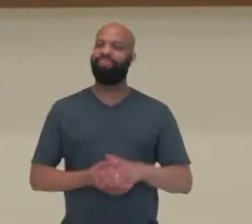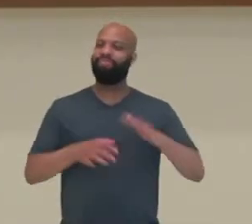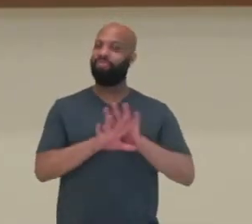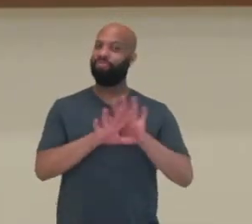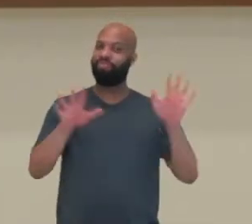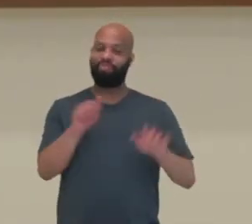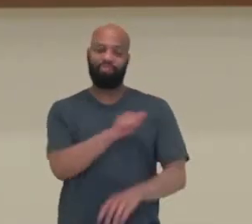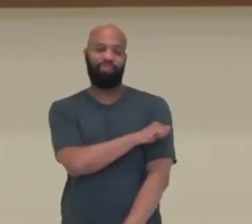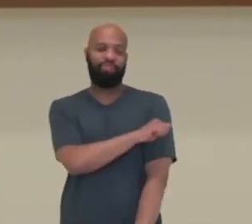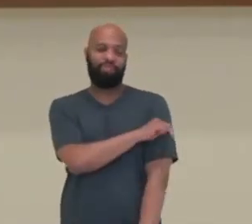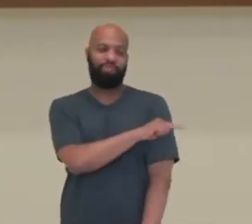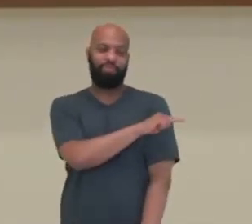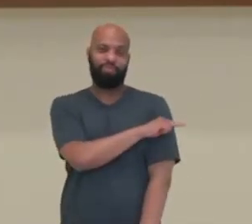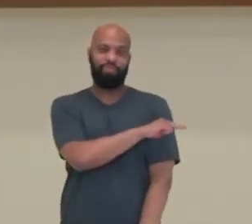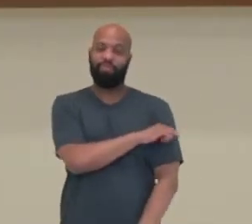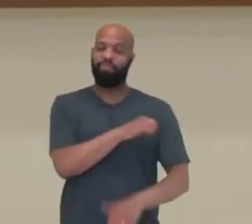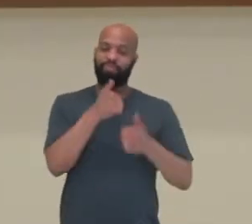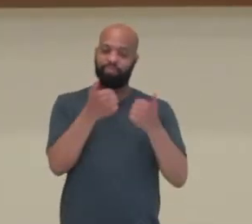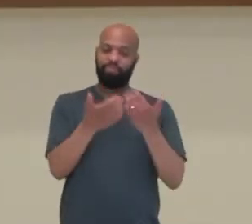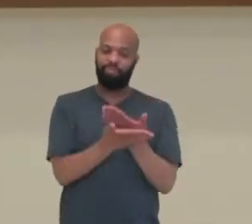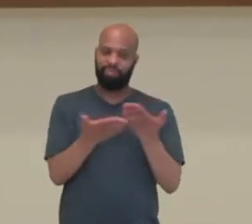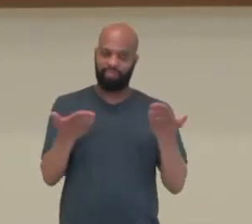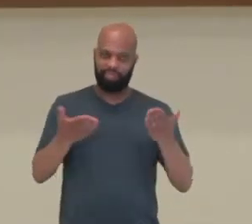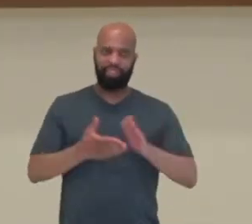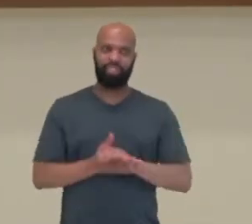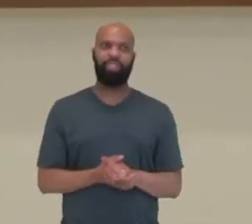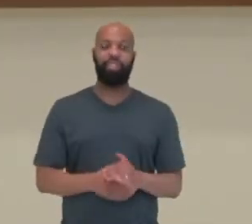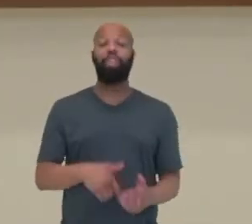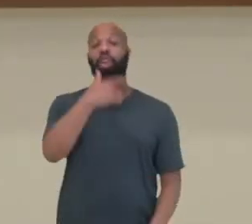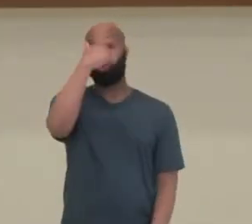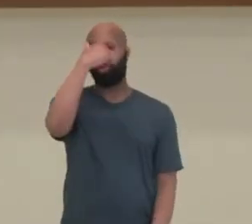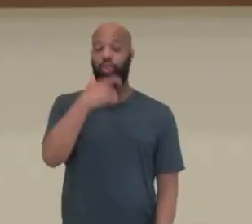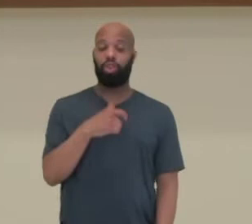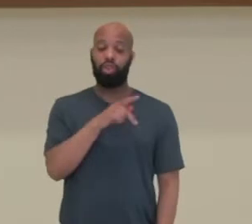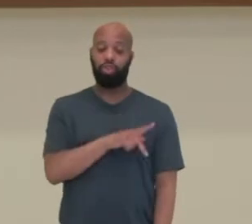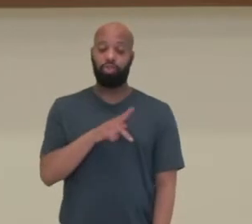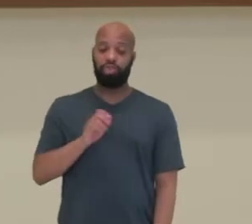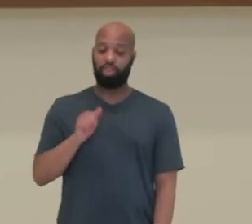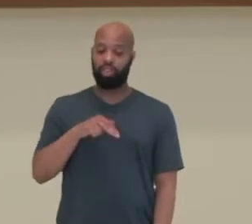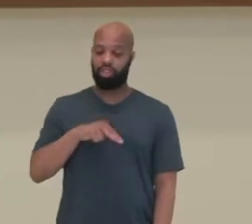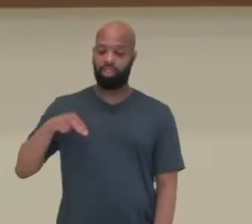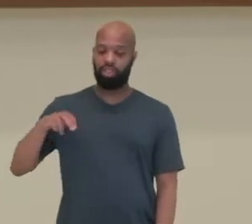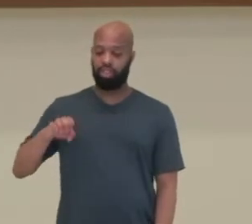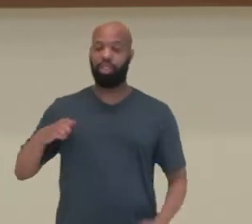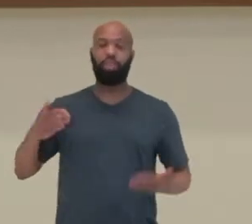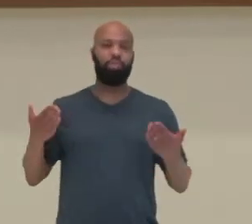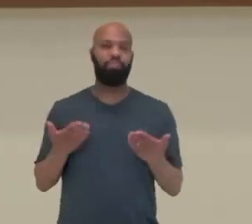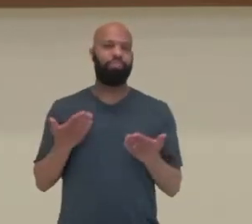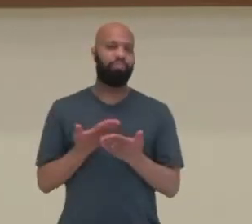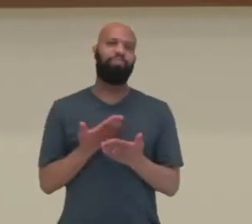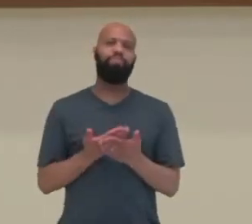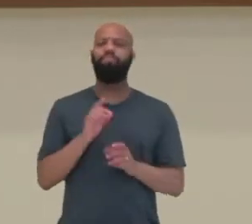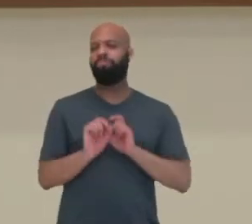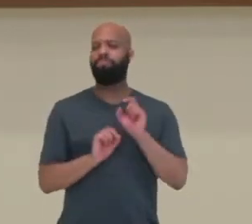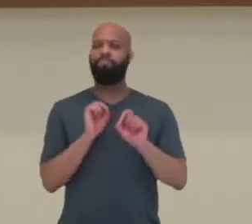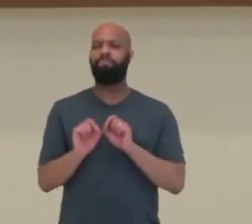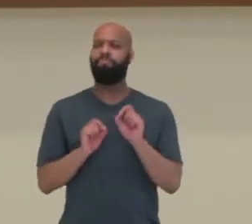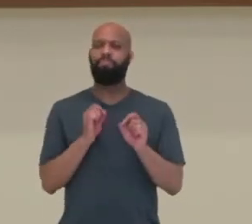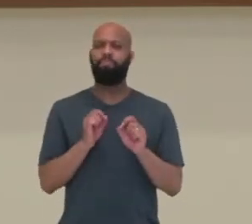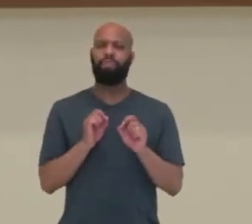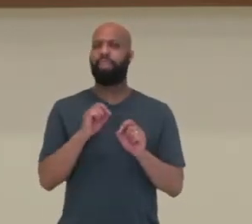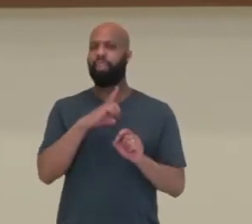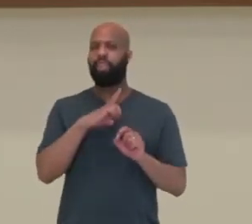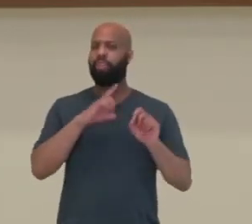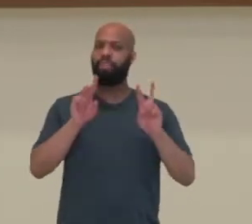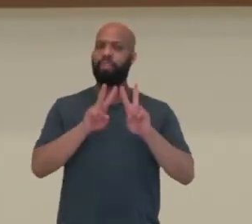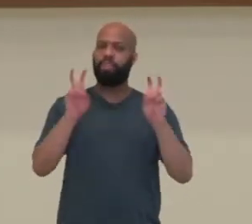Olá, alunos do sétimo ano, tudo bem com vocês? Eu sou a professora Anne e nesta aula vamos falar sobre os